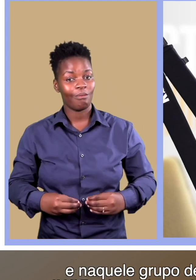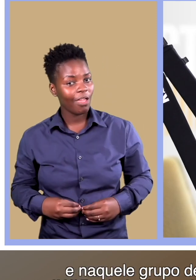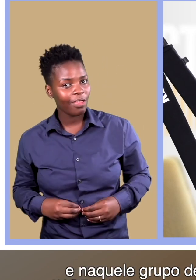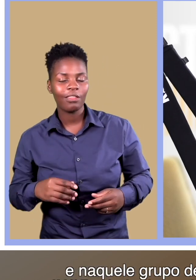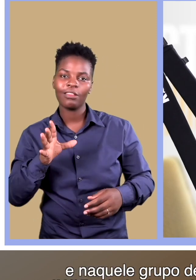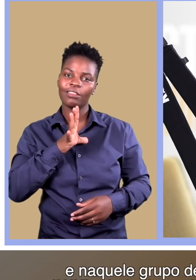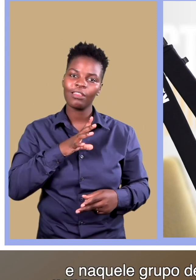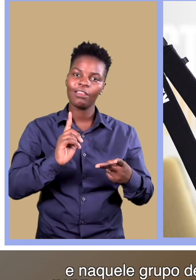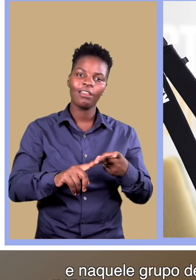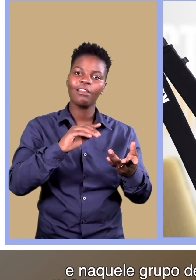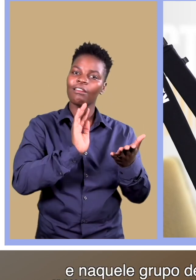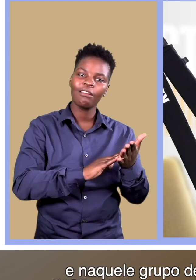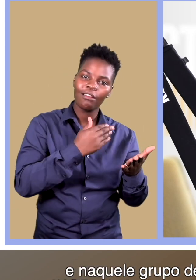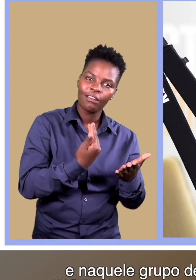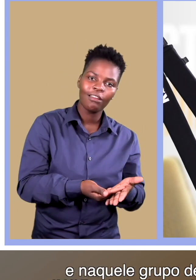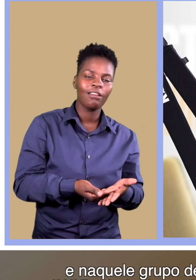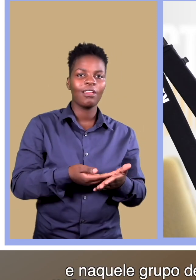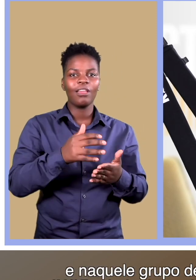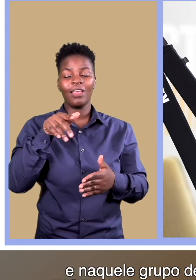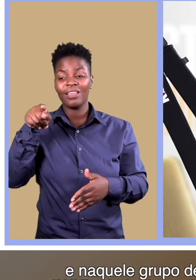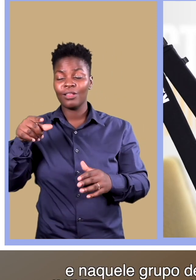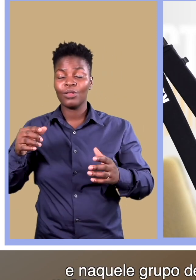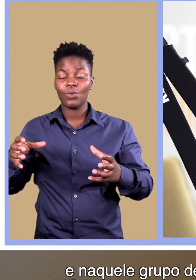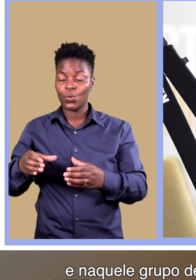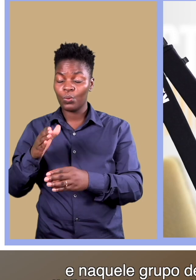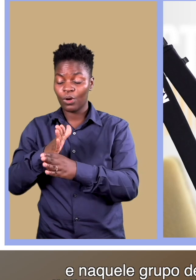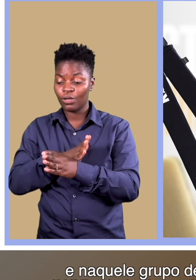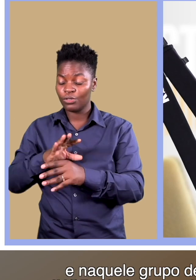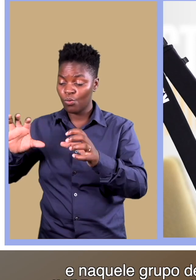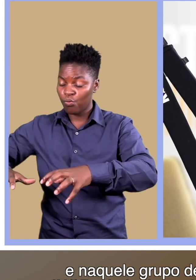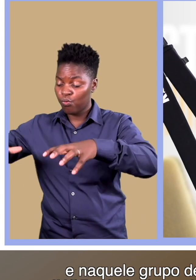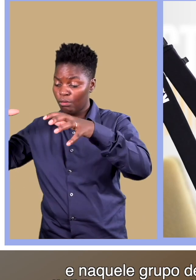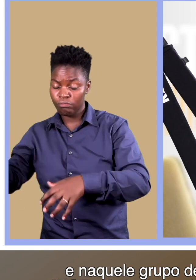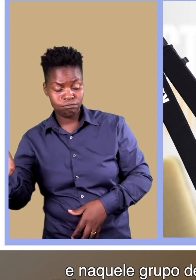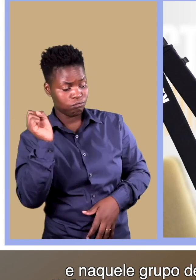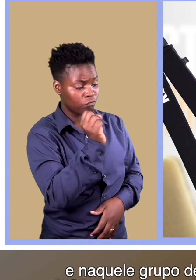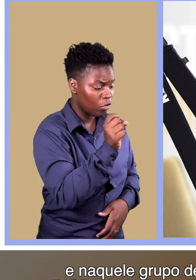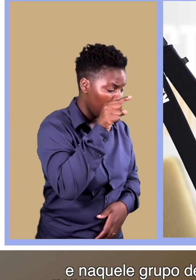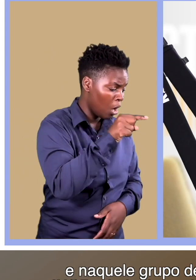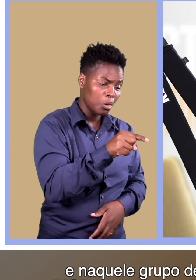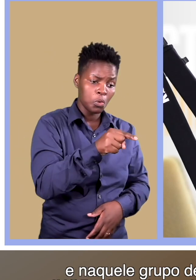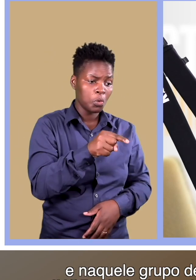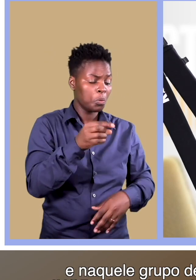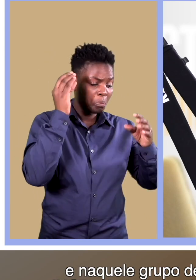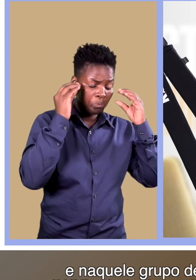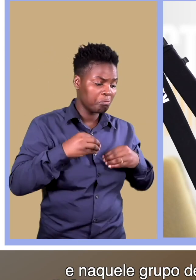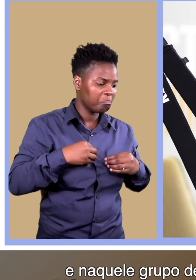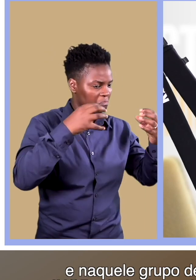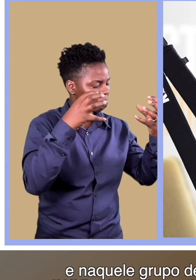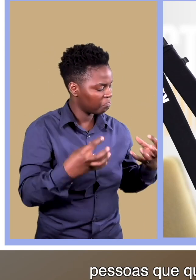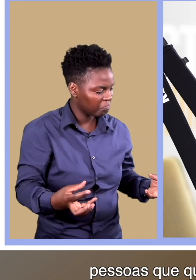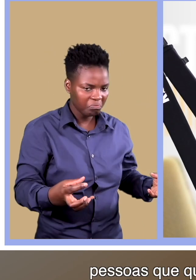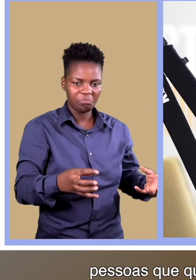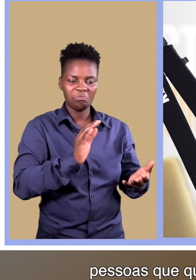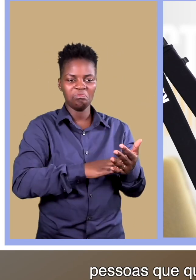e naquele grupo de trabalho, naquele grupo que se desloca, vindo do NGD ou vindo de qualquer outra parte, só tem pessoas de boa